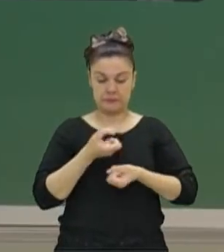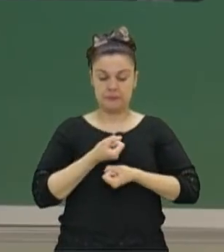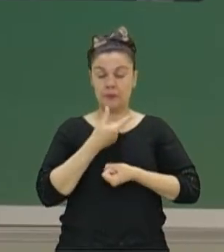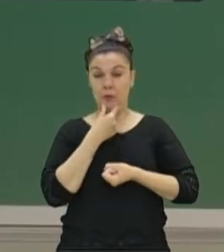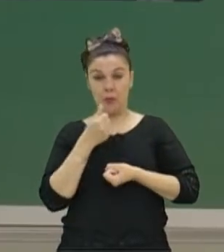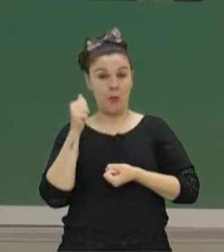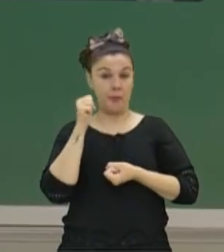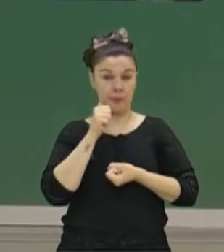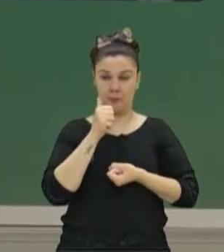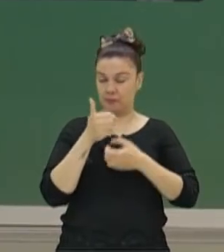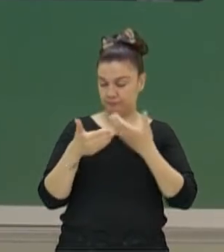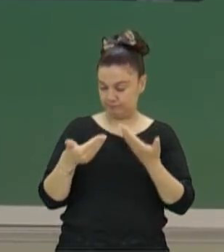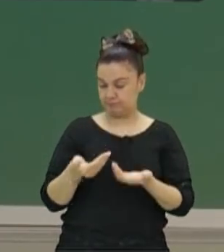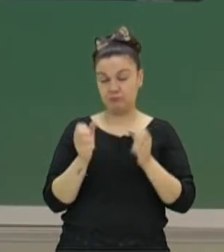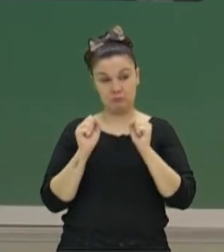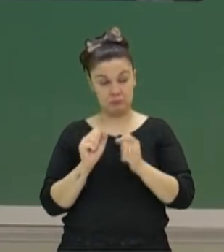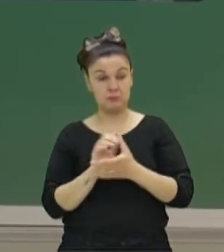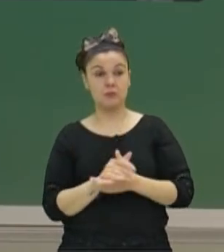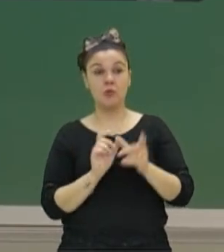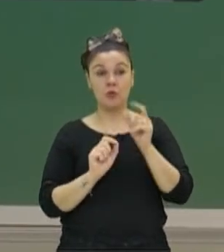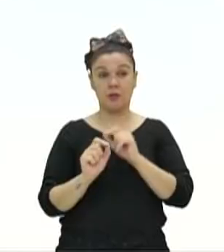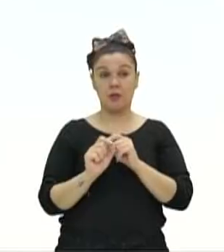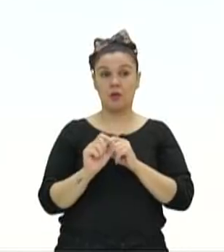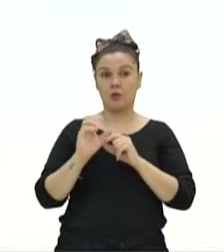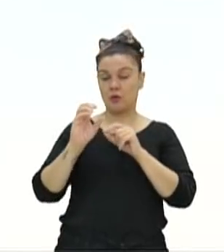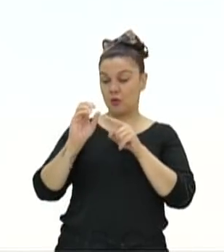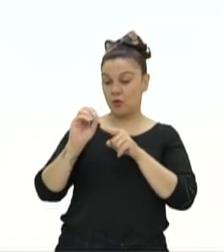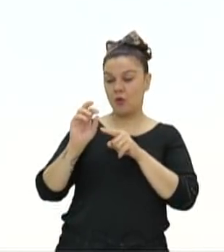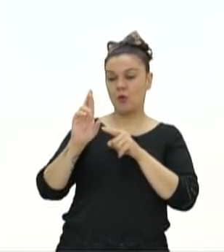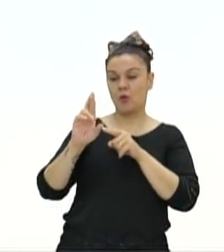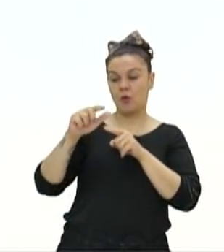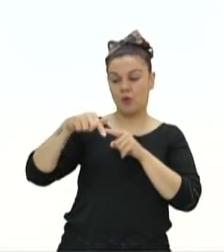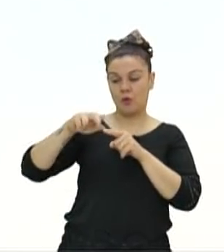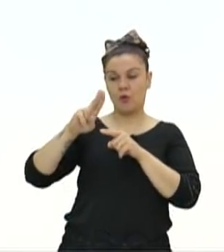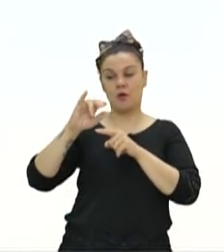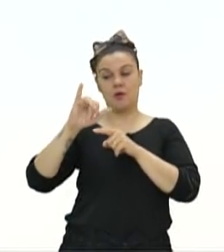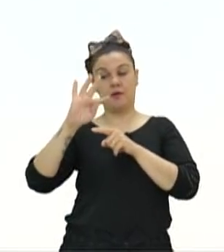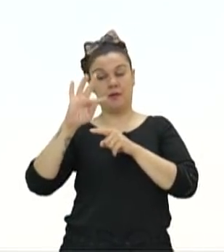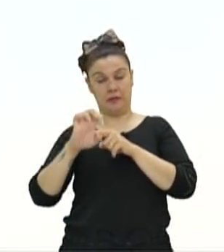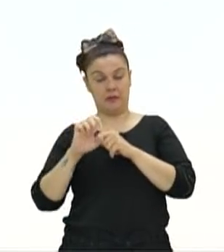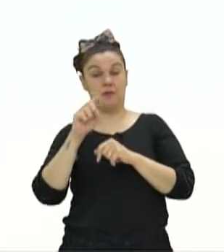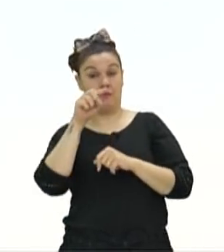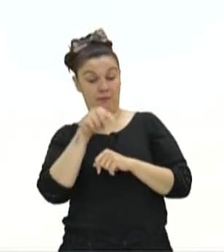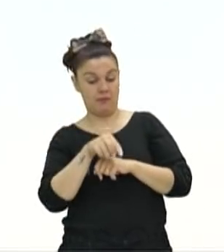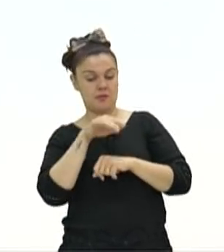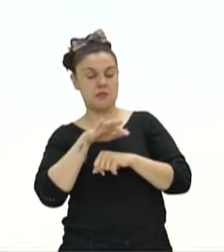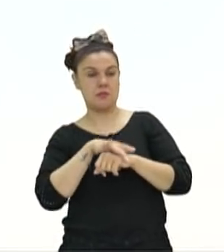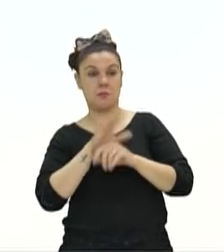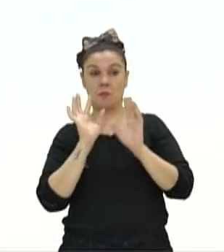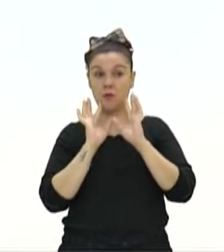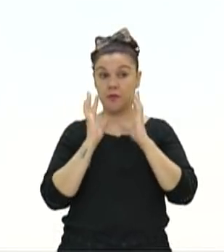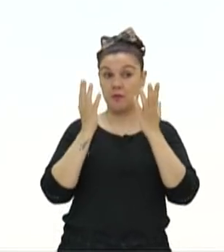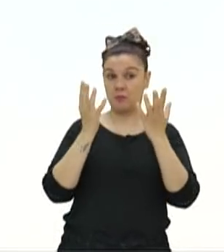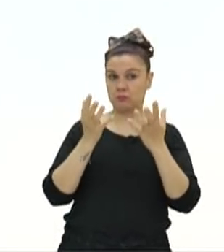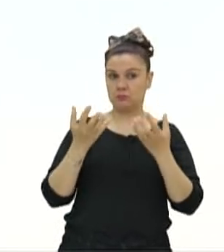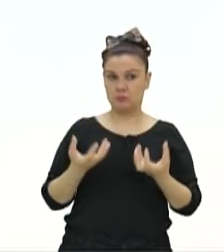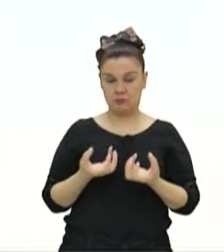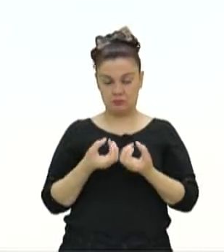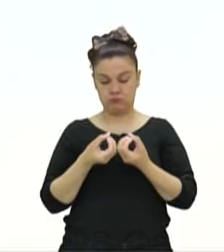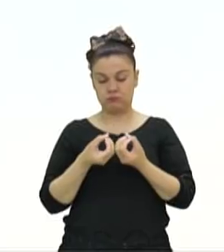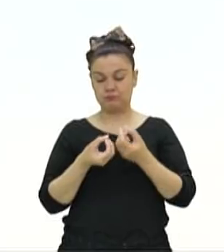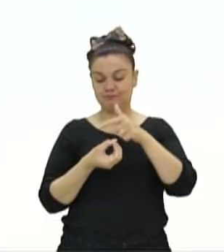homens, meninos, né? Pode afetar, é a chamada orquite. Essa é uma doença na qual os